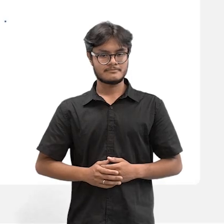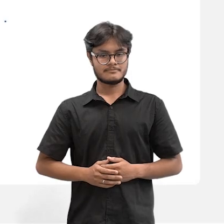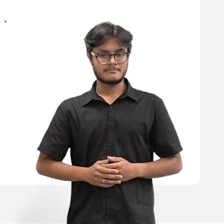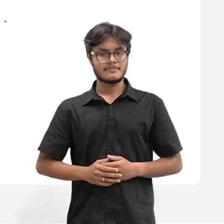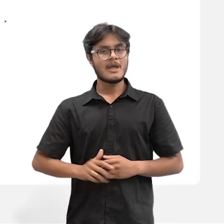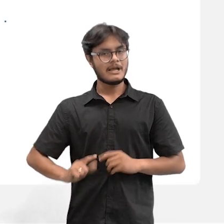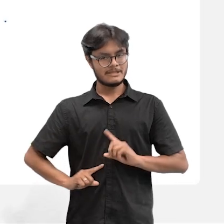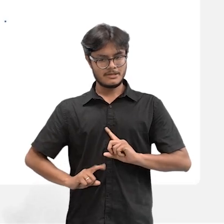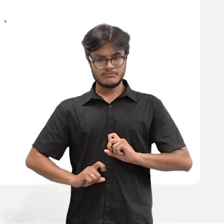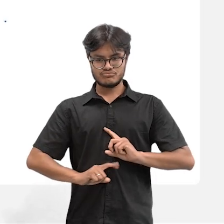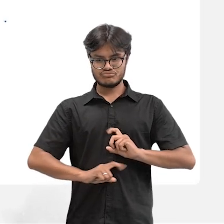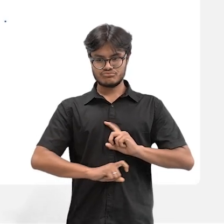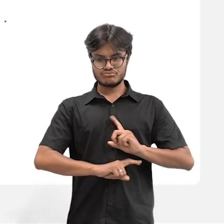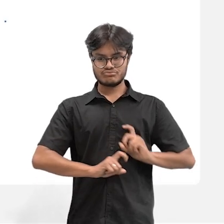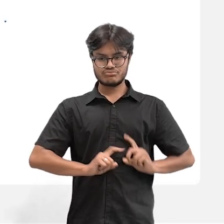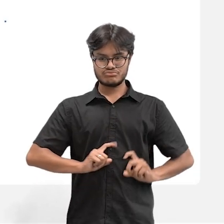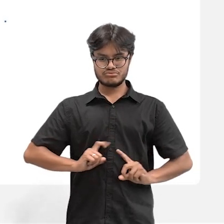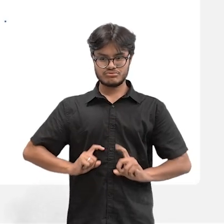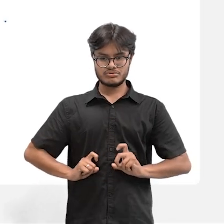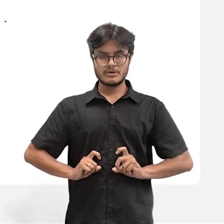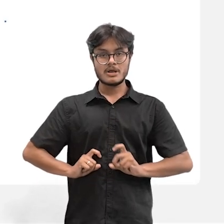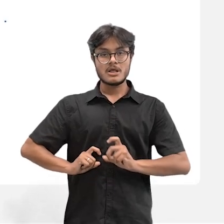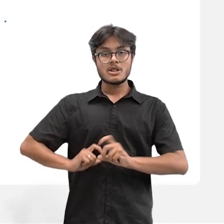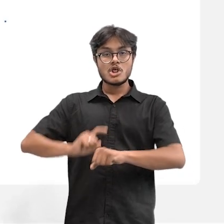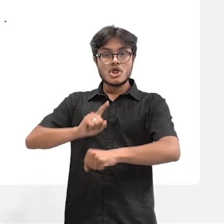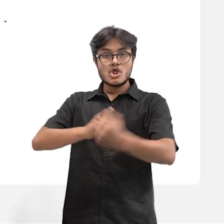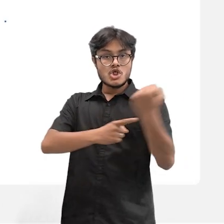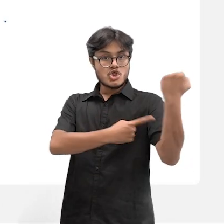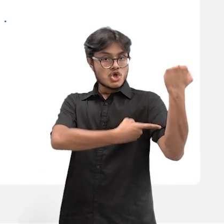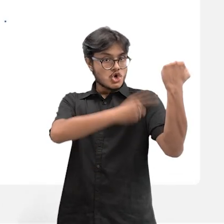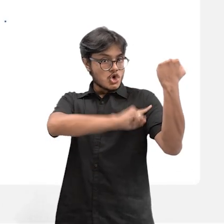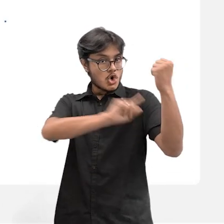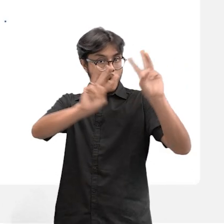pequenas larvas capsuladas no músculo, chamada